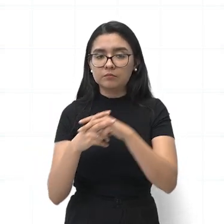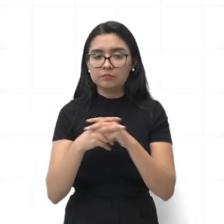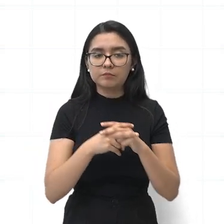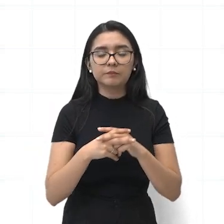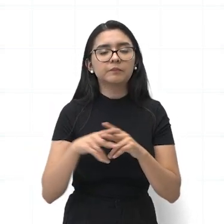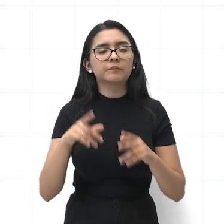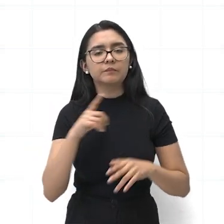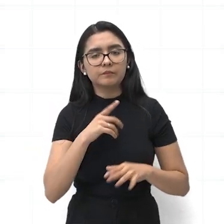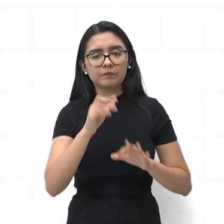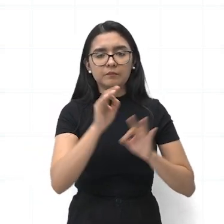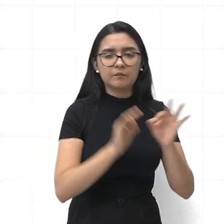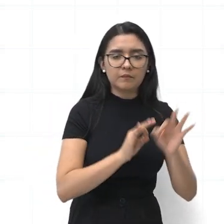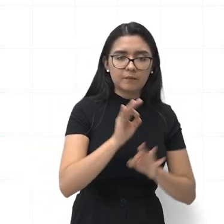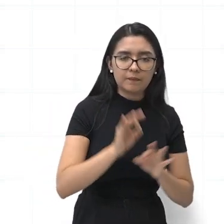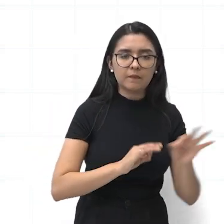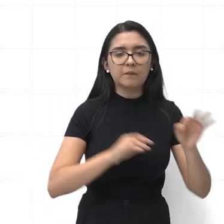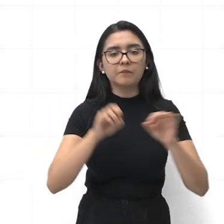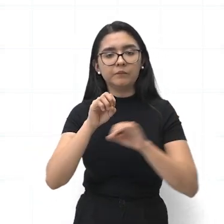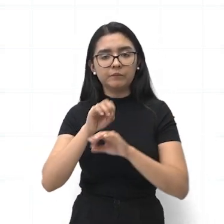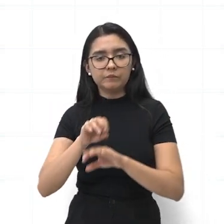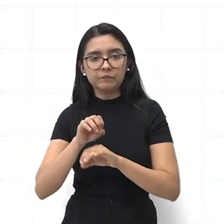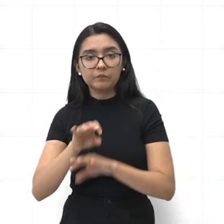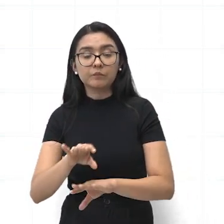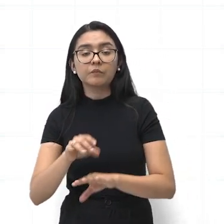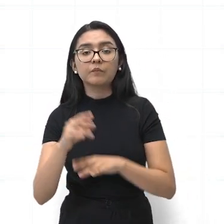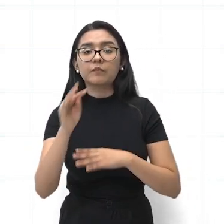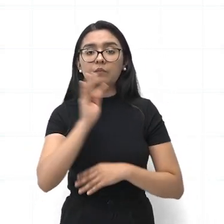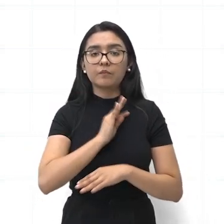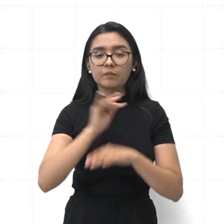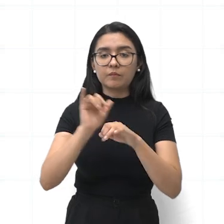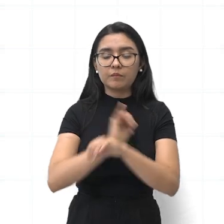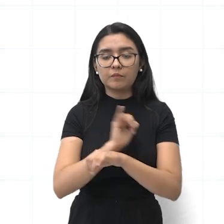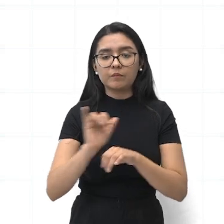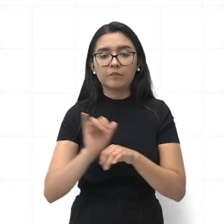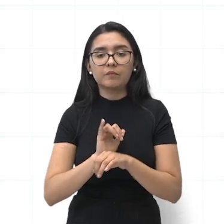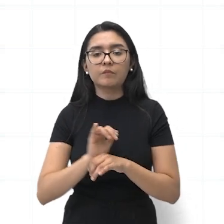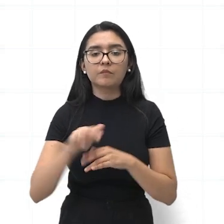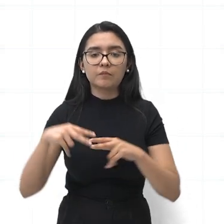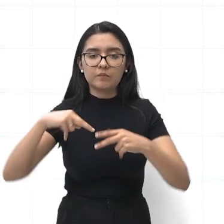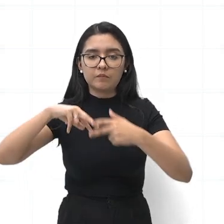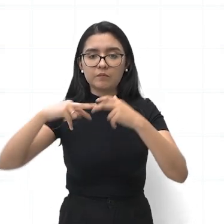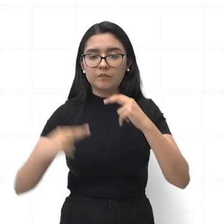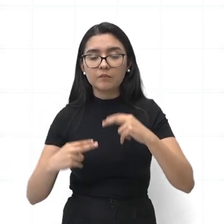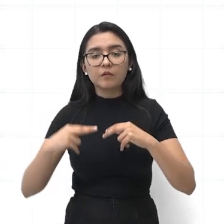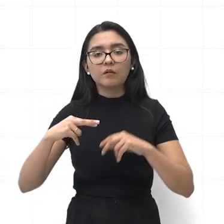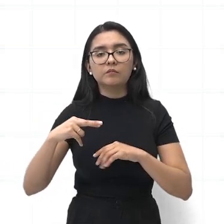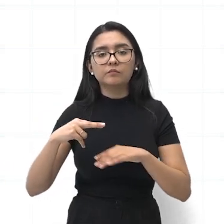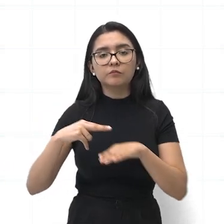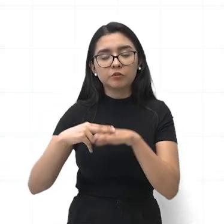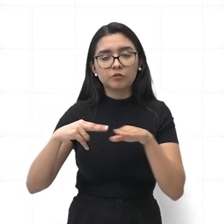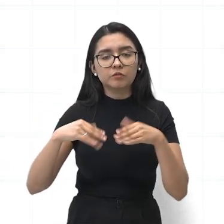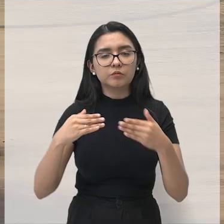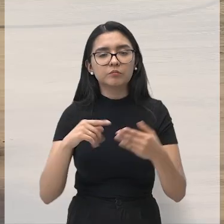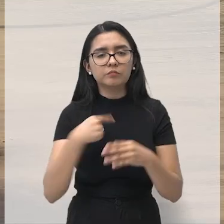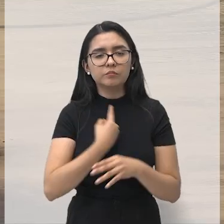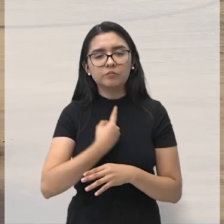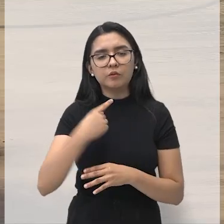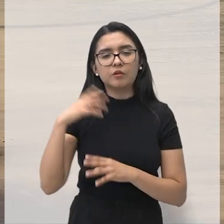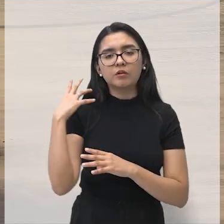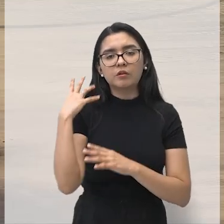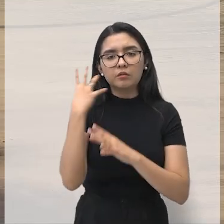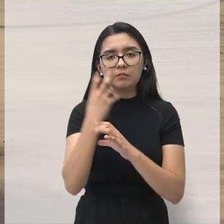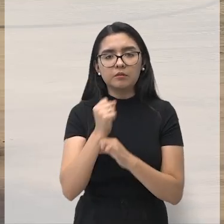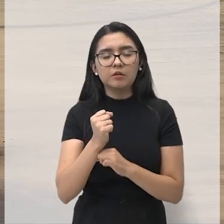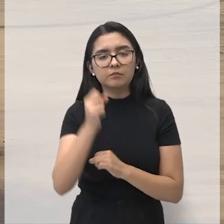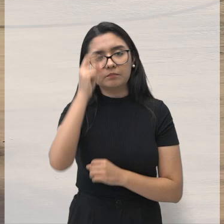de preparação, depois vem a aplicação das técnicas e, em seguida, a projeção no solo. E aí, para refrescar a memória de